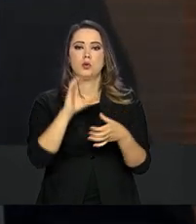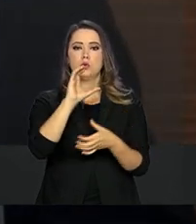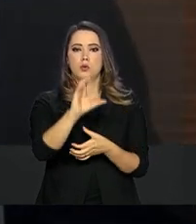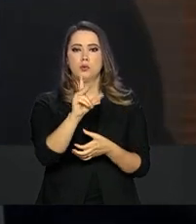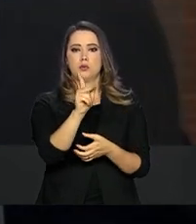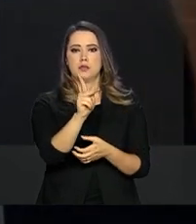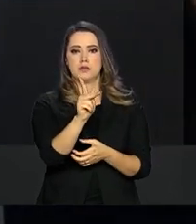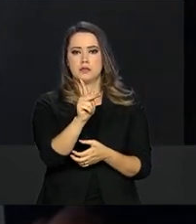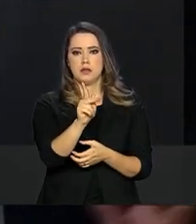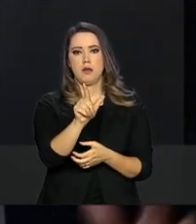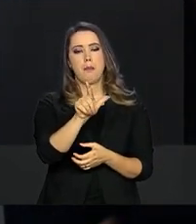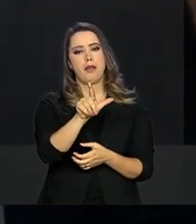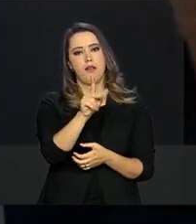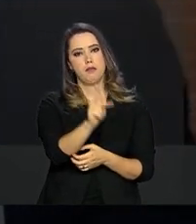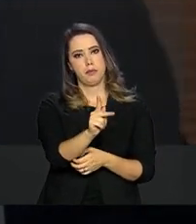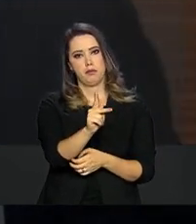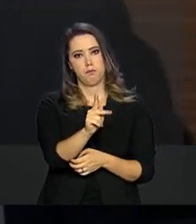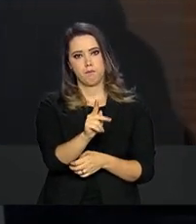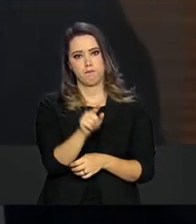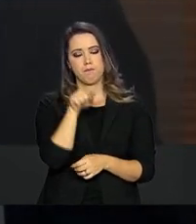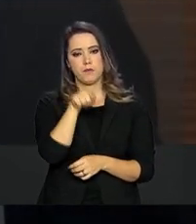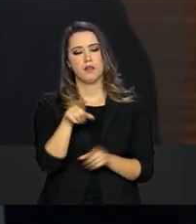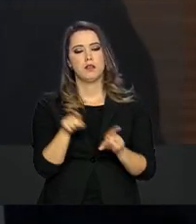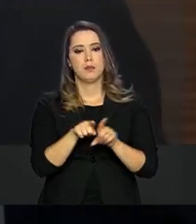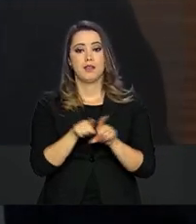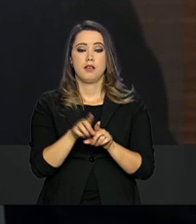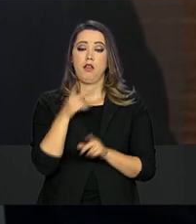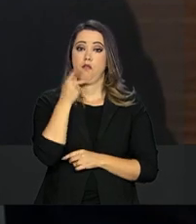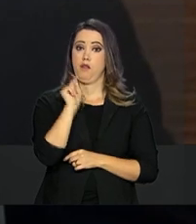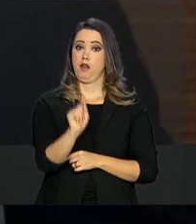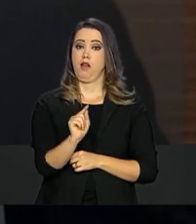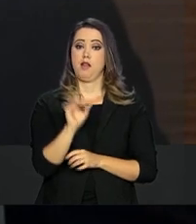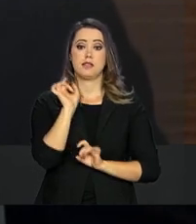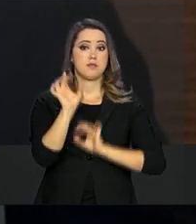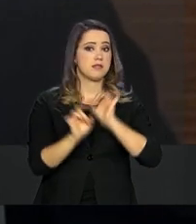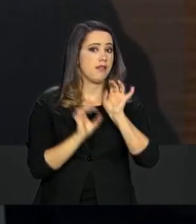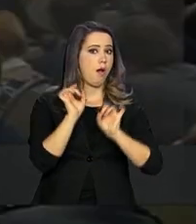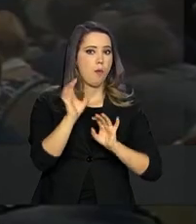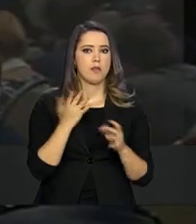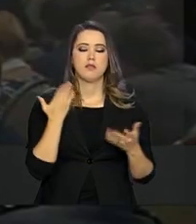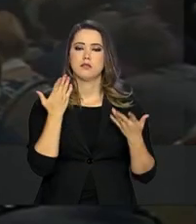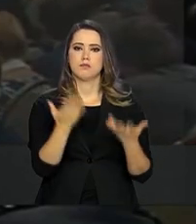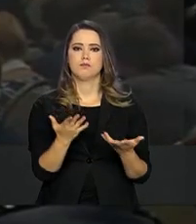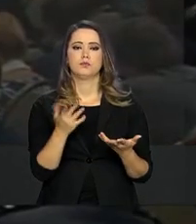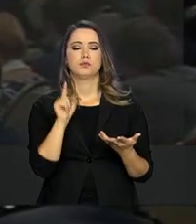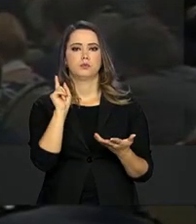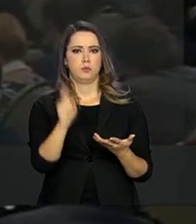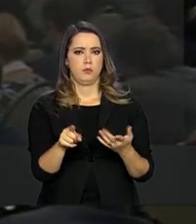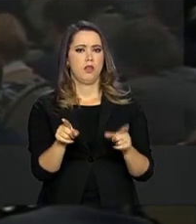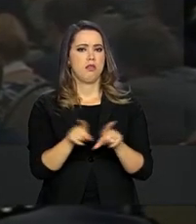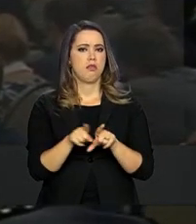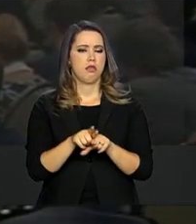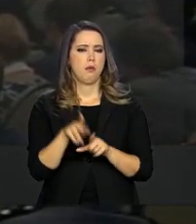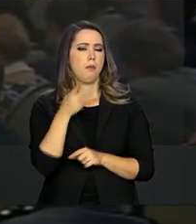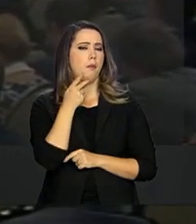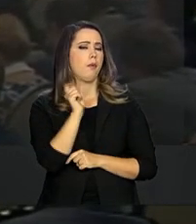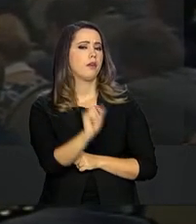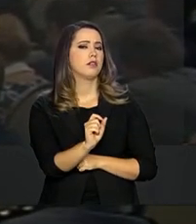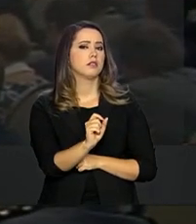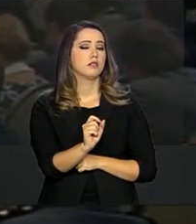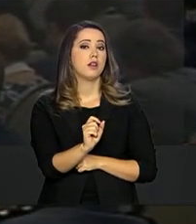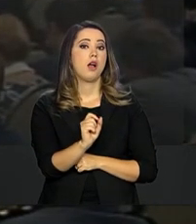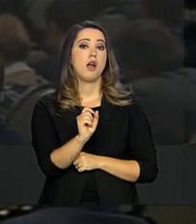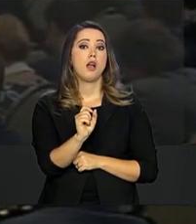cplp aliás é também quero fazer o registro especial o presidente marcelo poder militar antónio costa ao